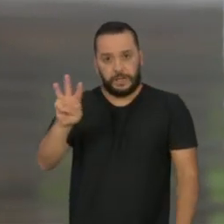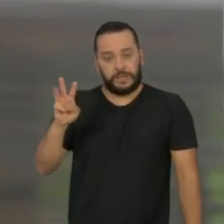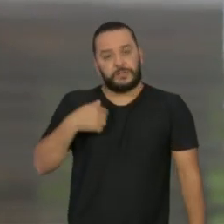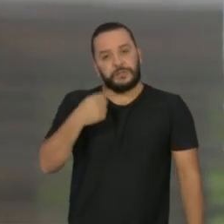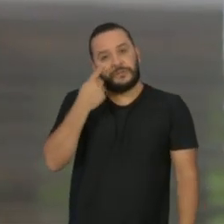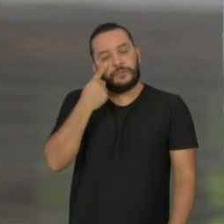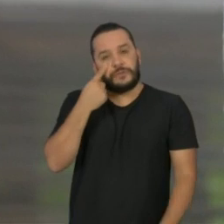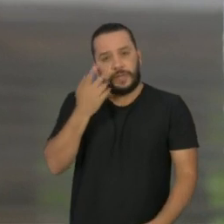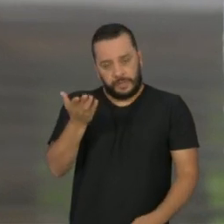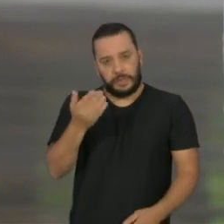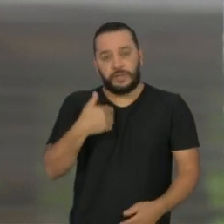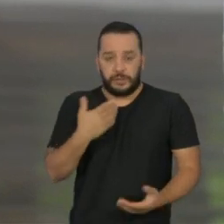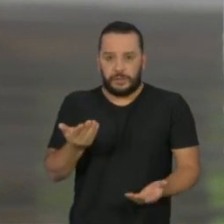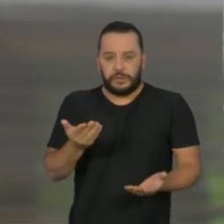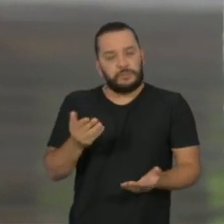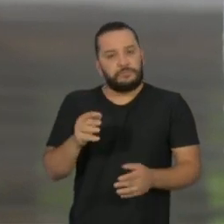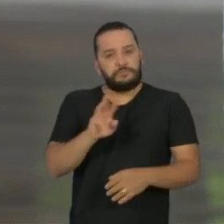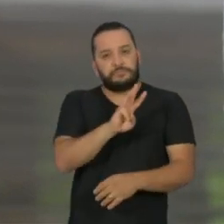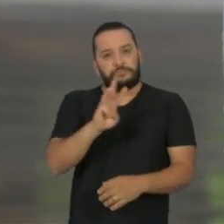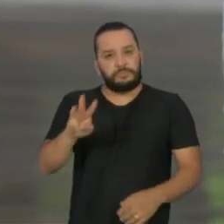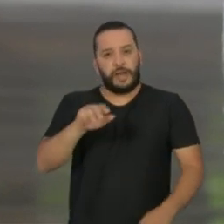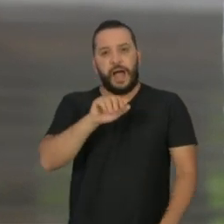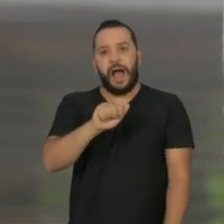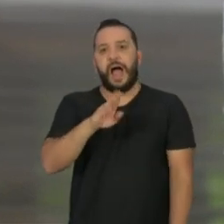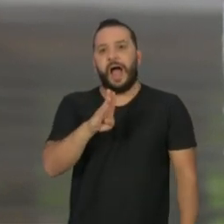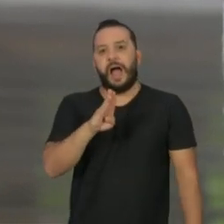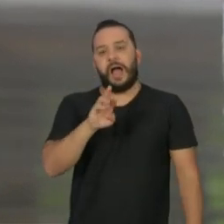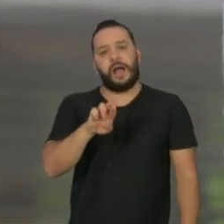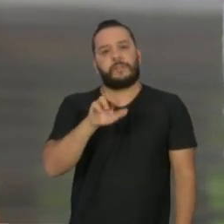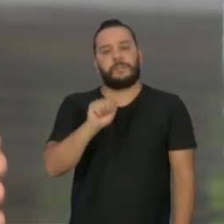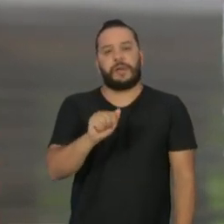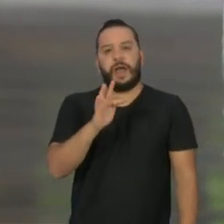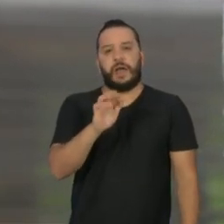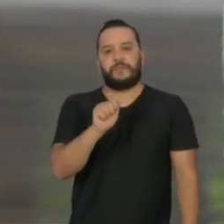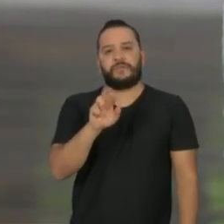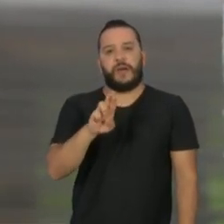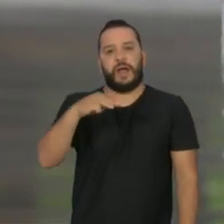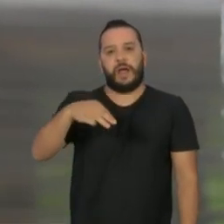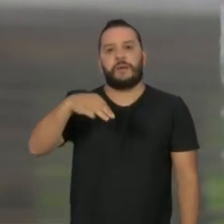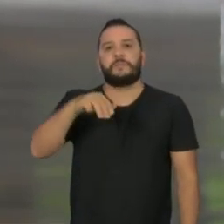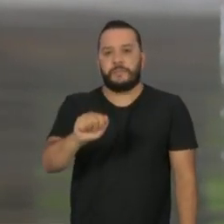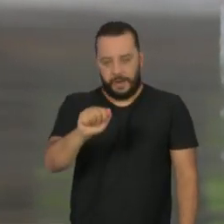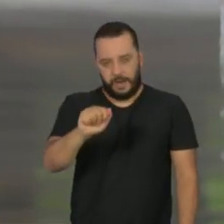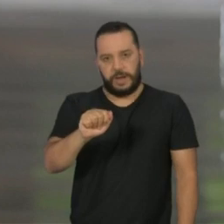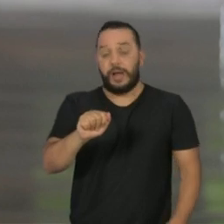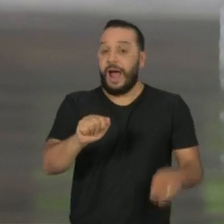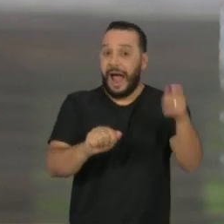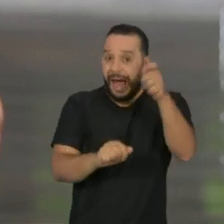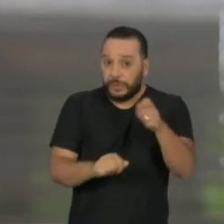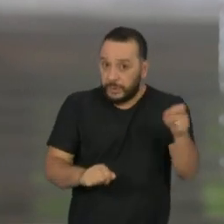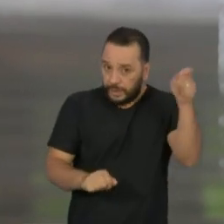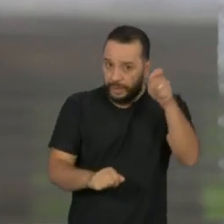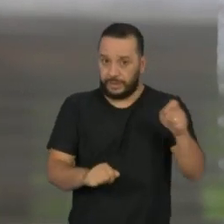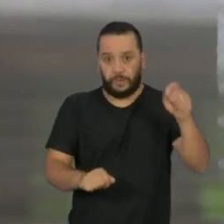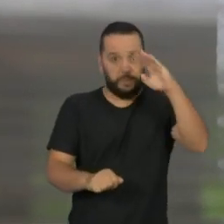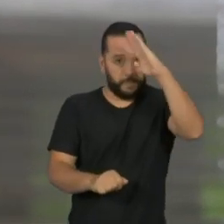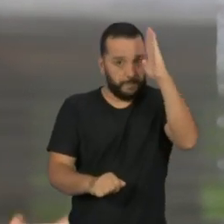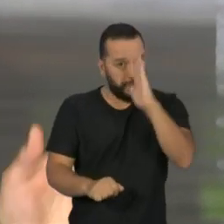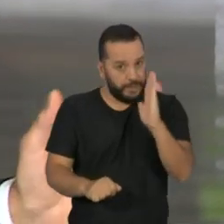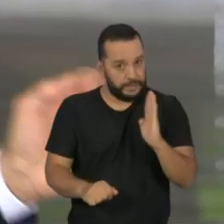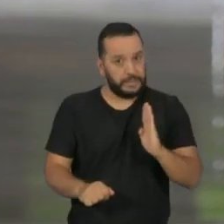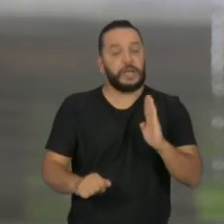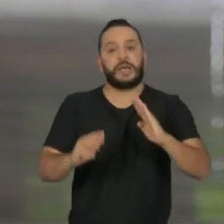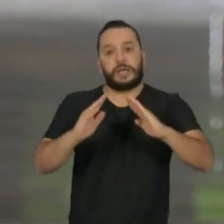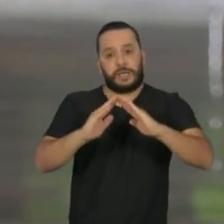ouvindo e nos acompanhando, no site da abrafarma.com.br, que é a Associação Brasileira de Farmácias, e a partir do dia 13 de